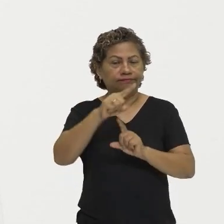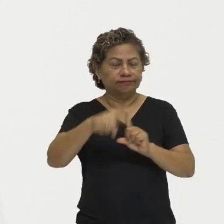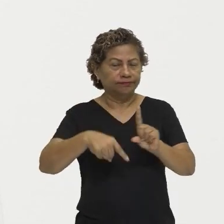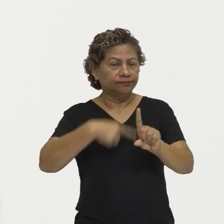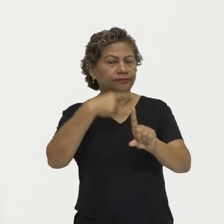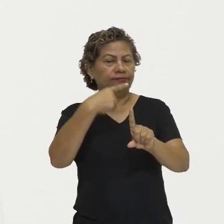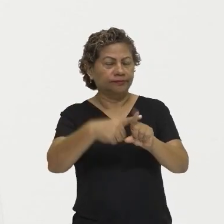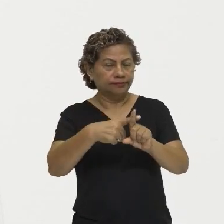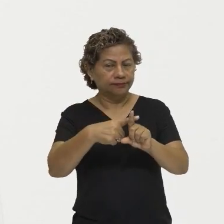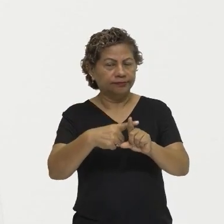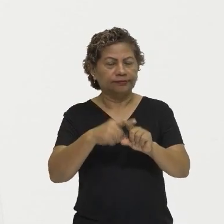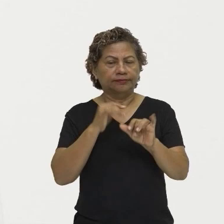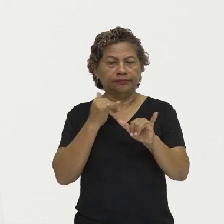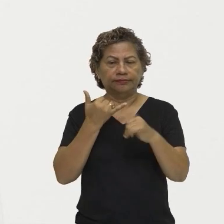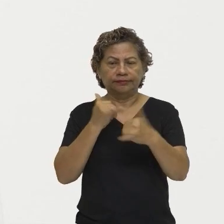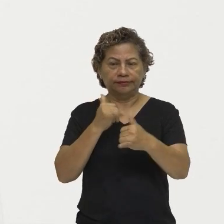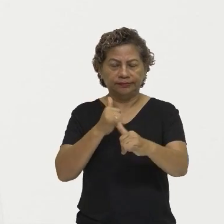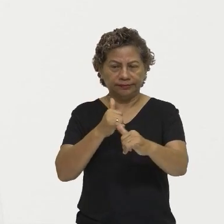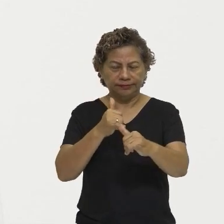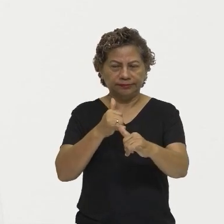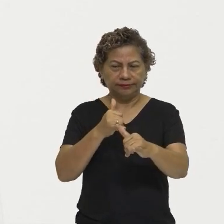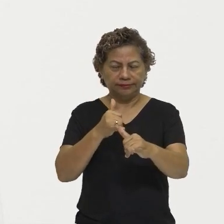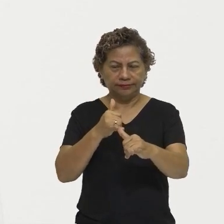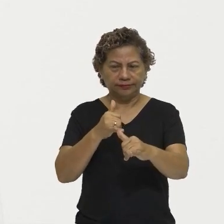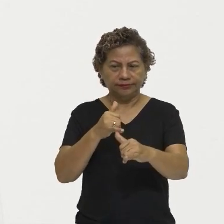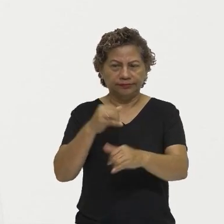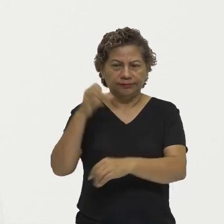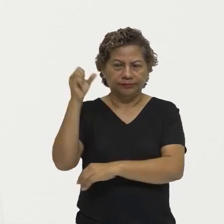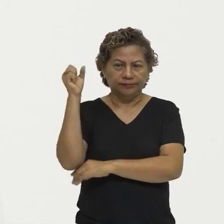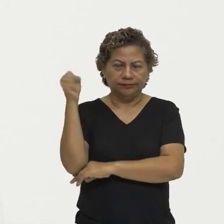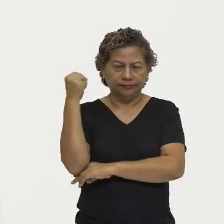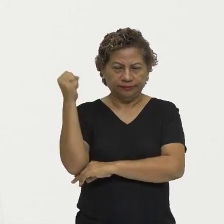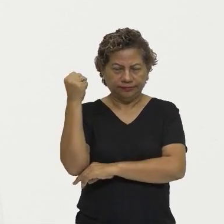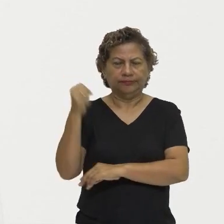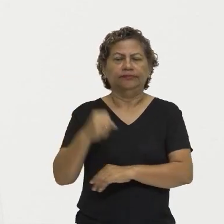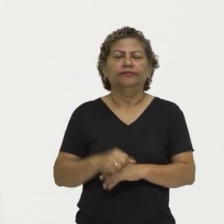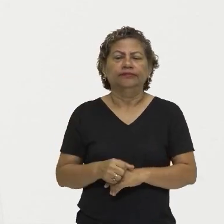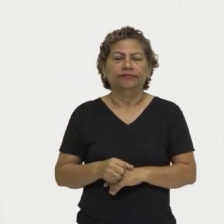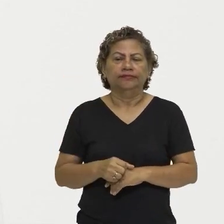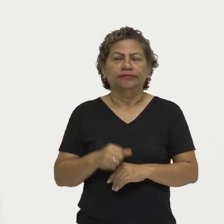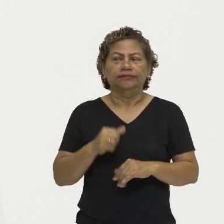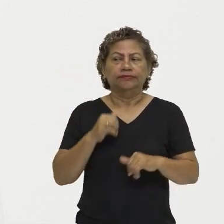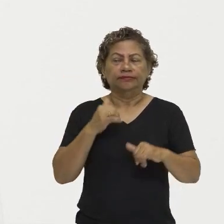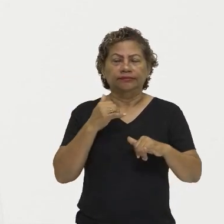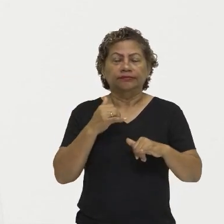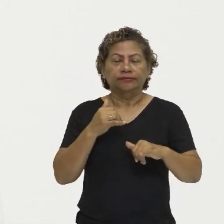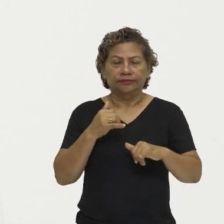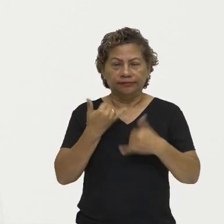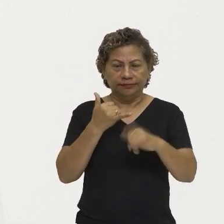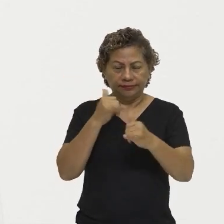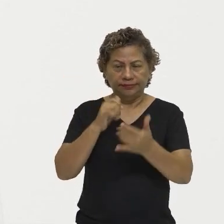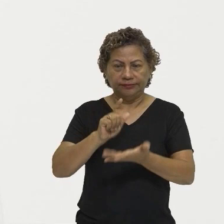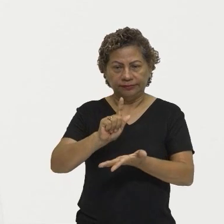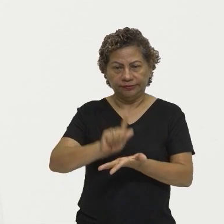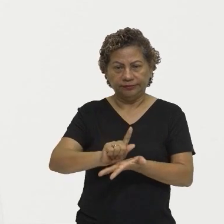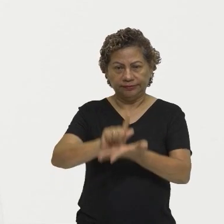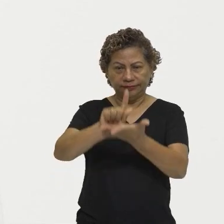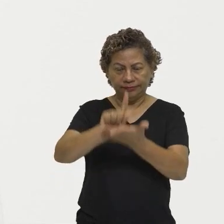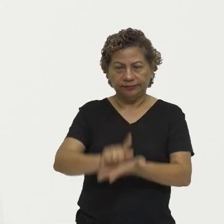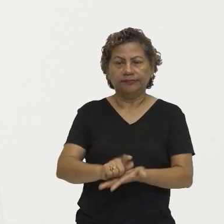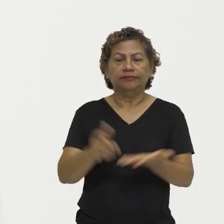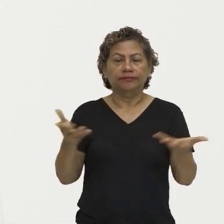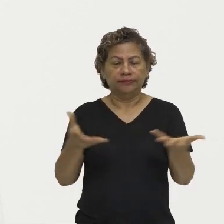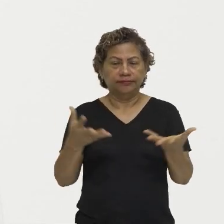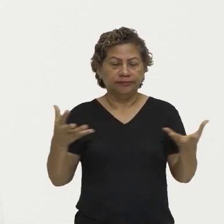mais a energia potencial gravitacional. É isso que a gente vai fazer e a gente vai